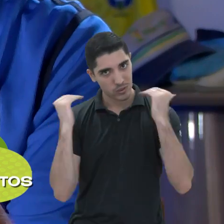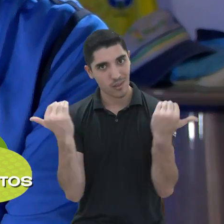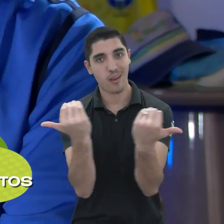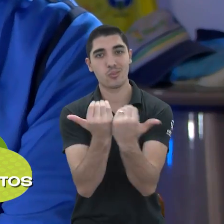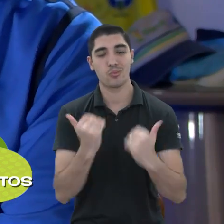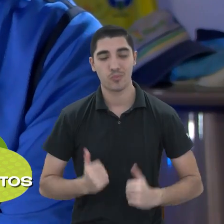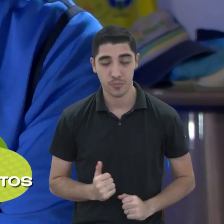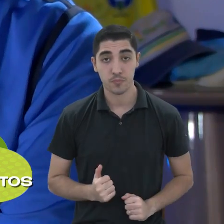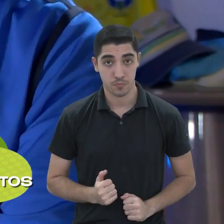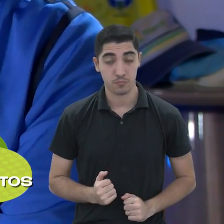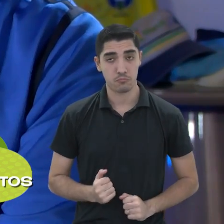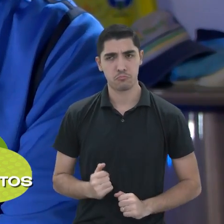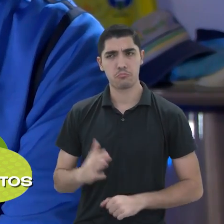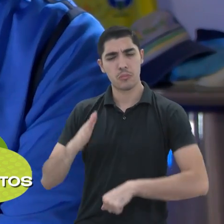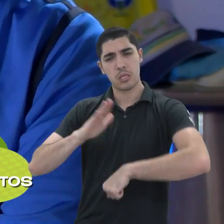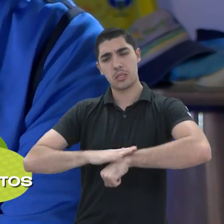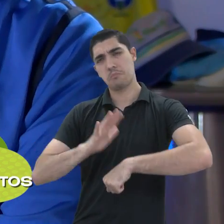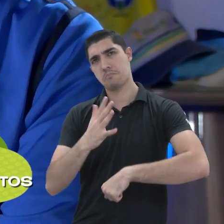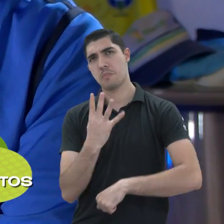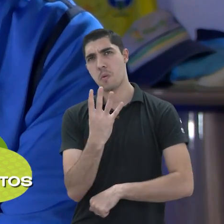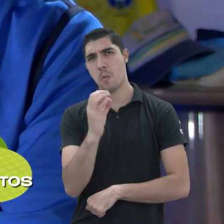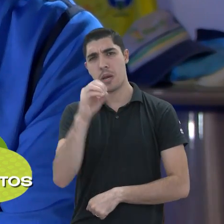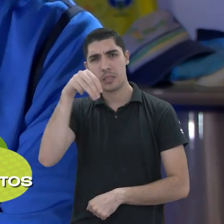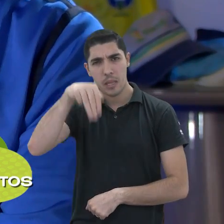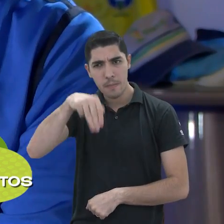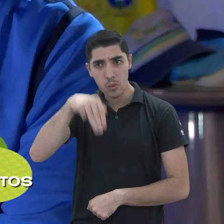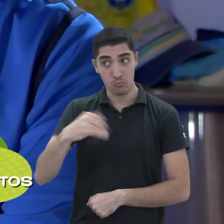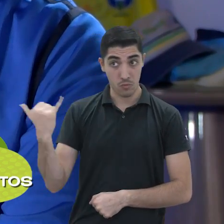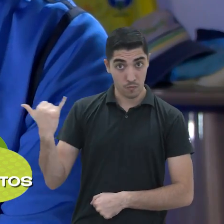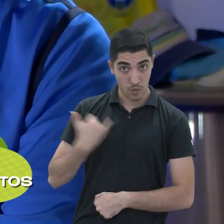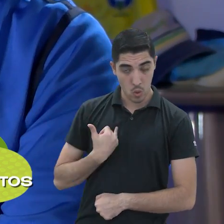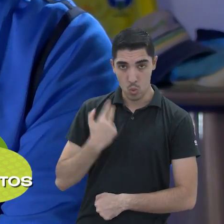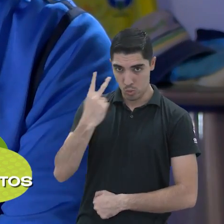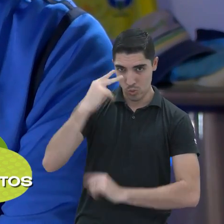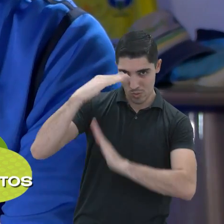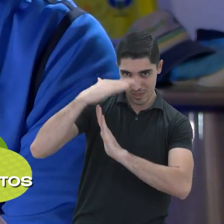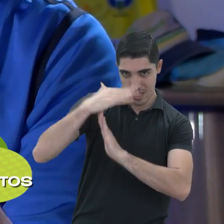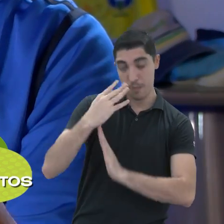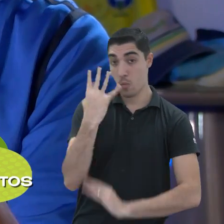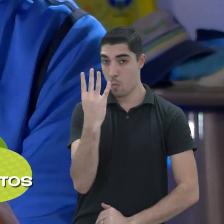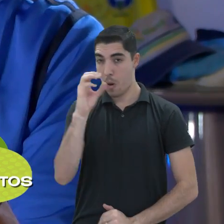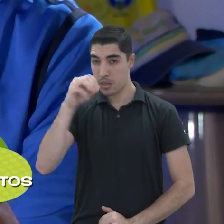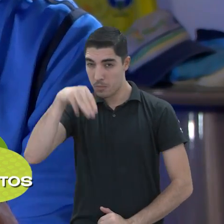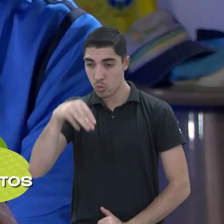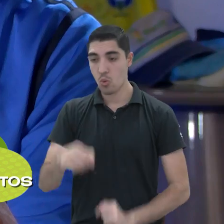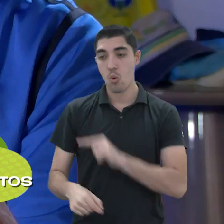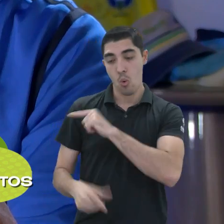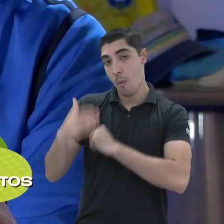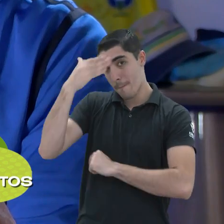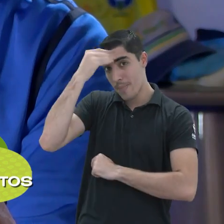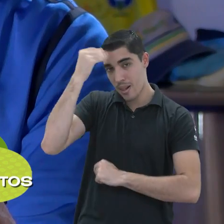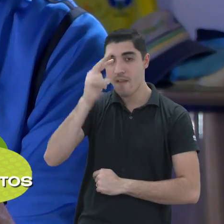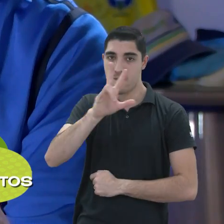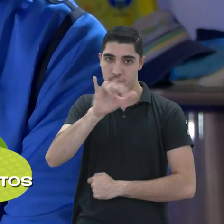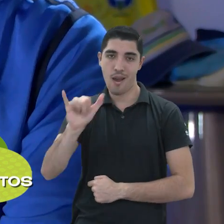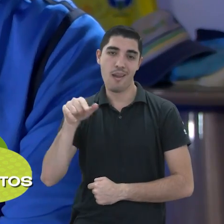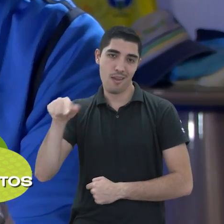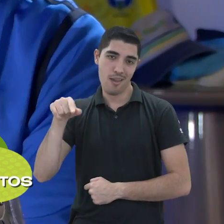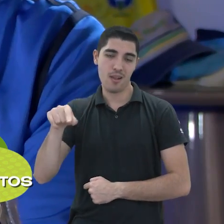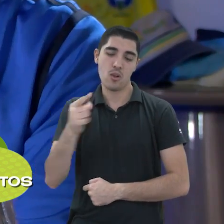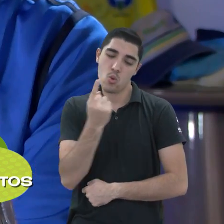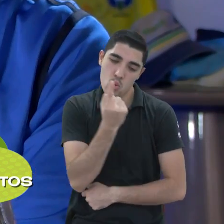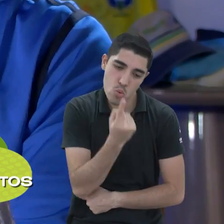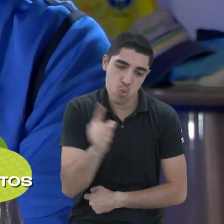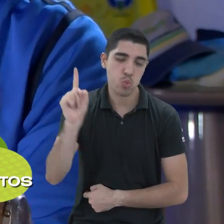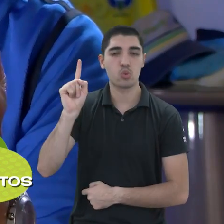Que quando tivesse em torno de 40 minutos, ele iria sair do jogo e ia